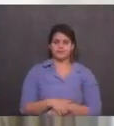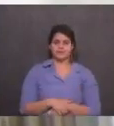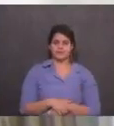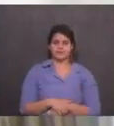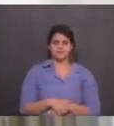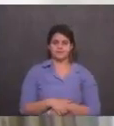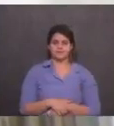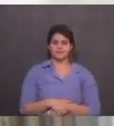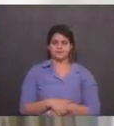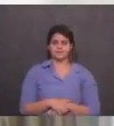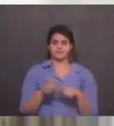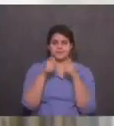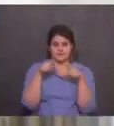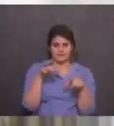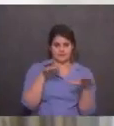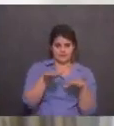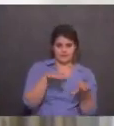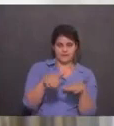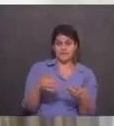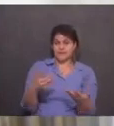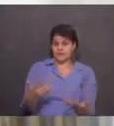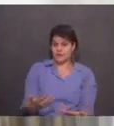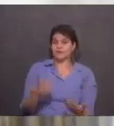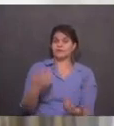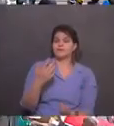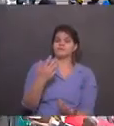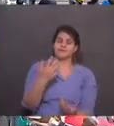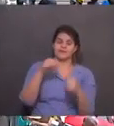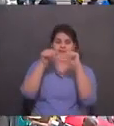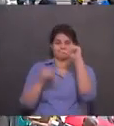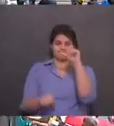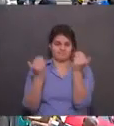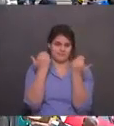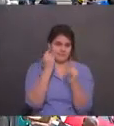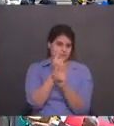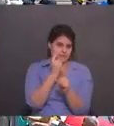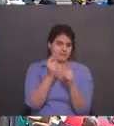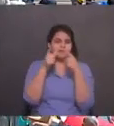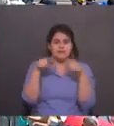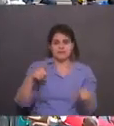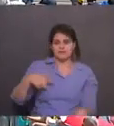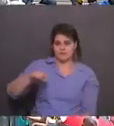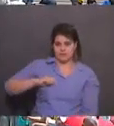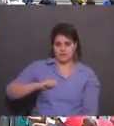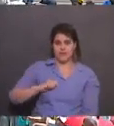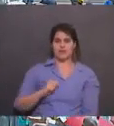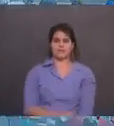casa. Ora van a ser bendecidos los objetos religiosos que tengan